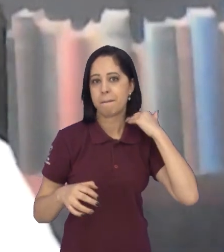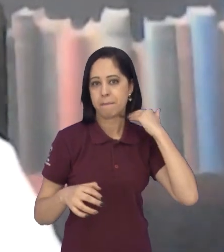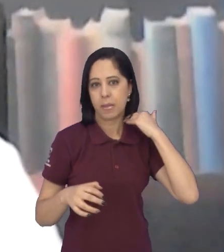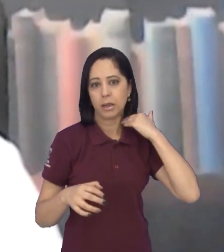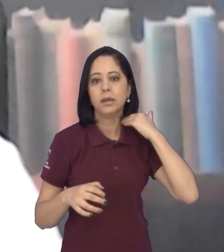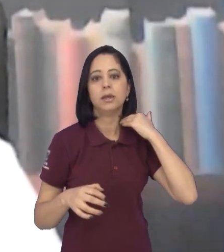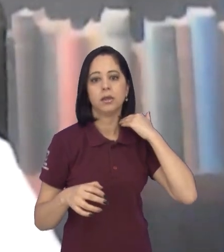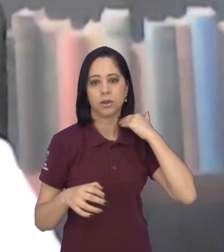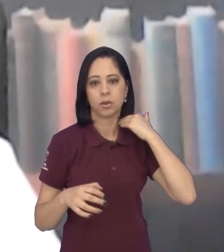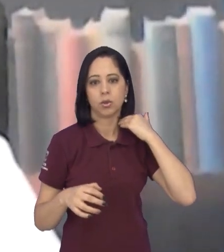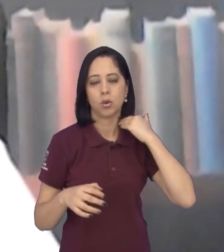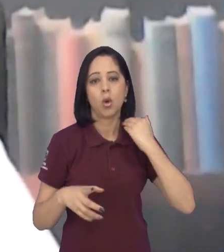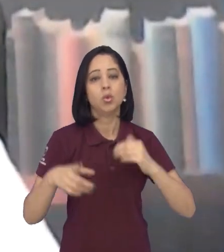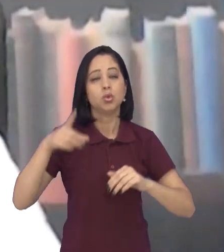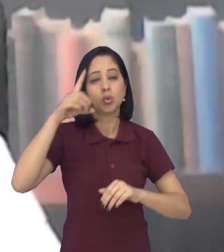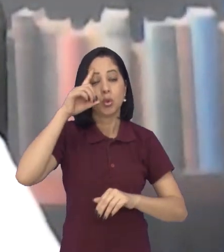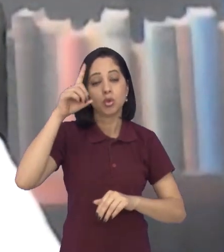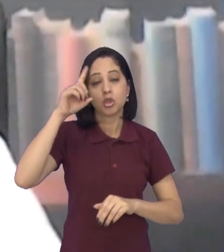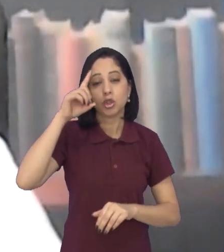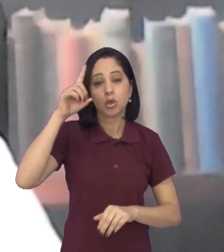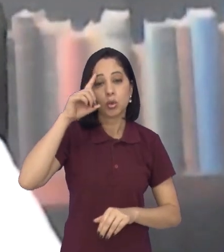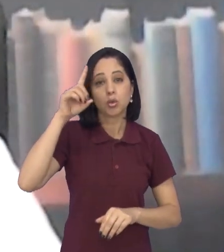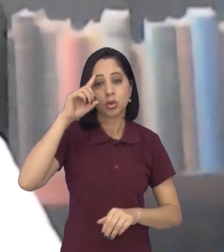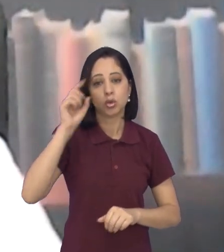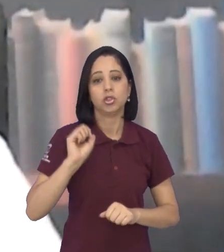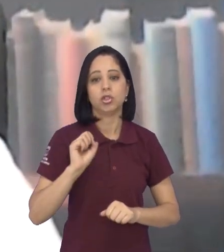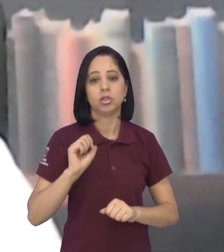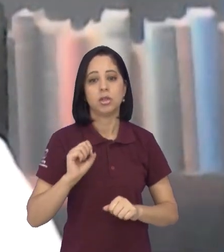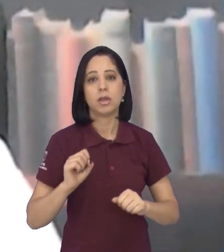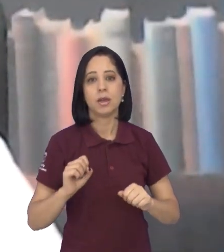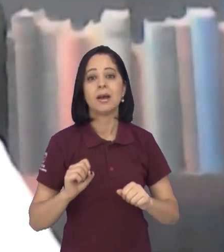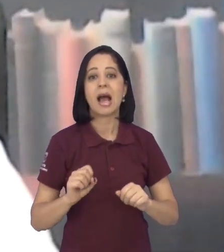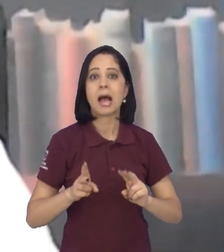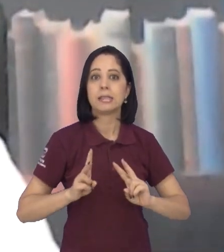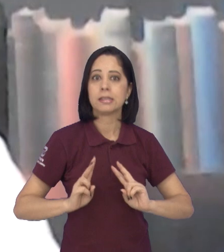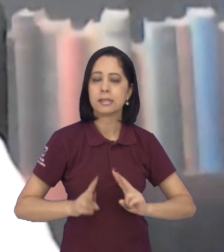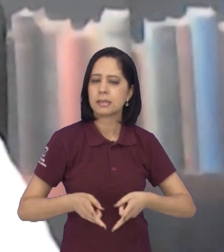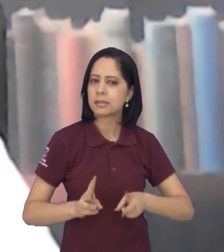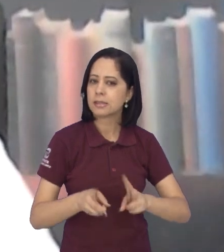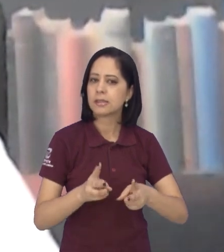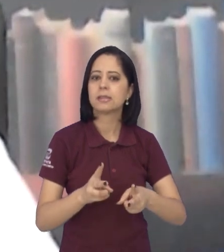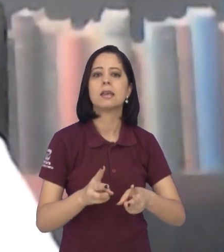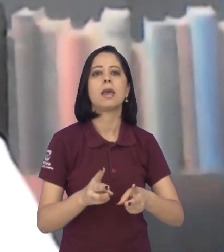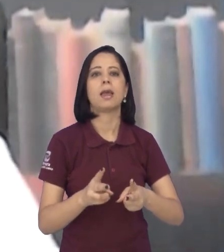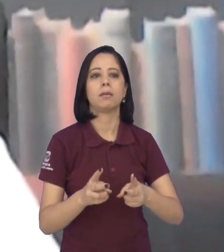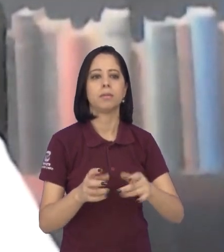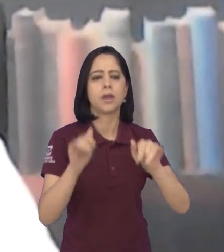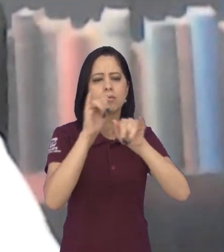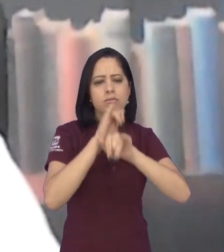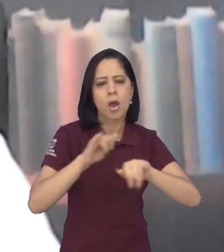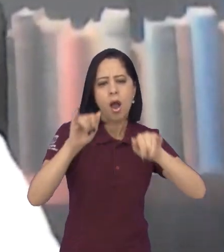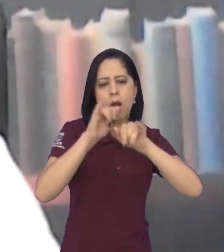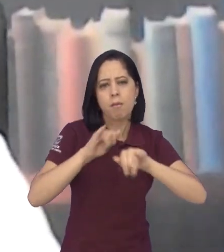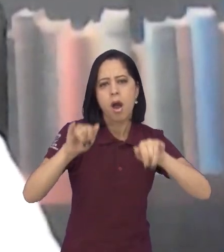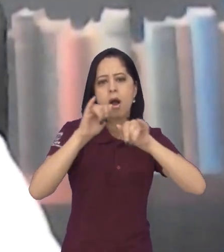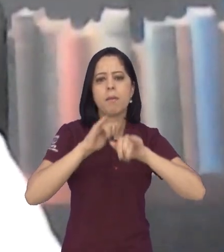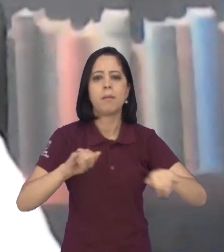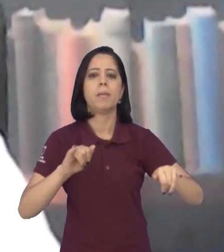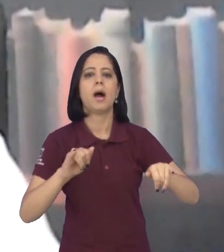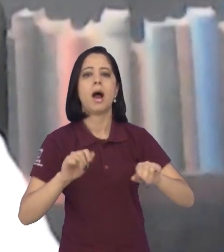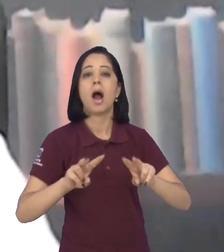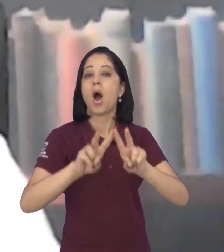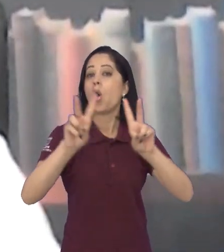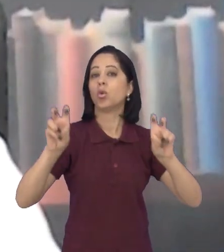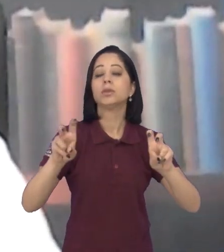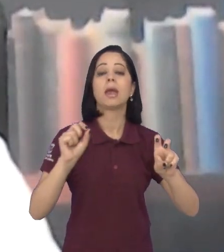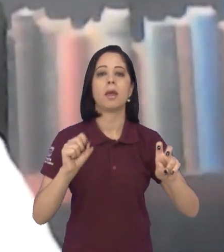dias, inclusive em horário nobre, eles gastam um dinheiro bom em publicidade, em marketing, para falar que banco